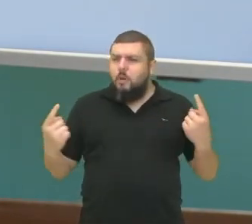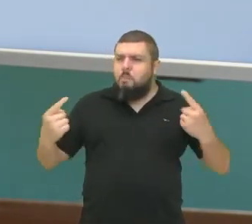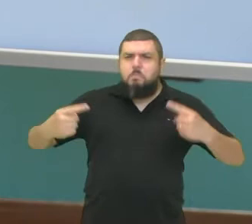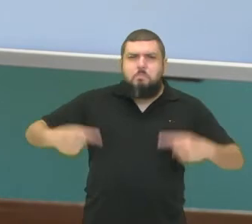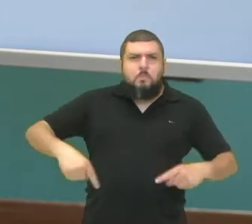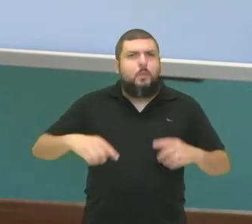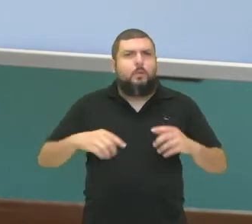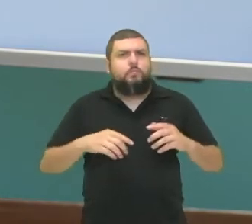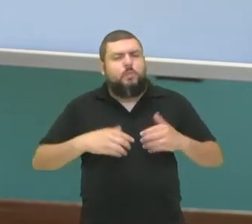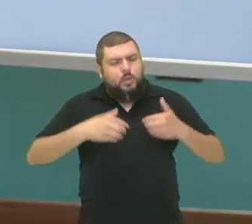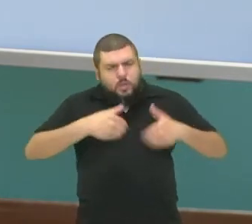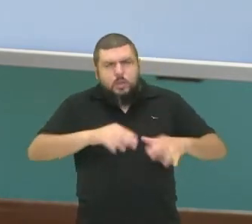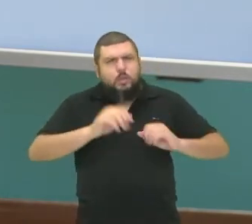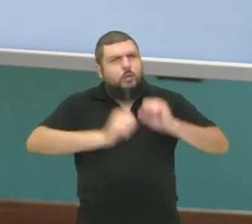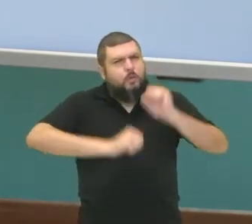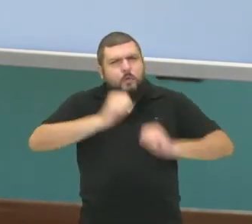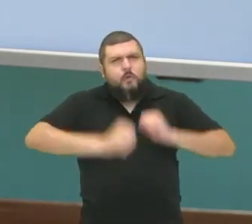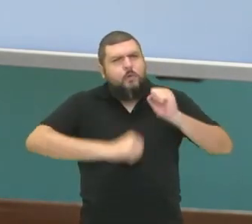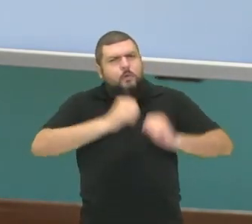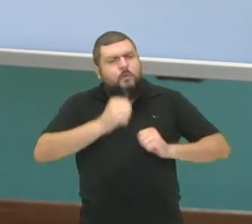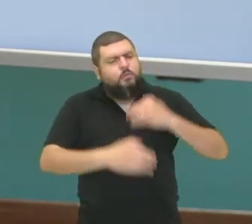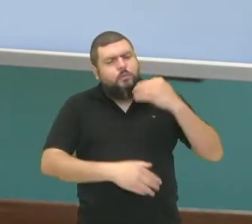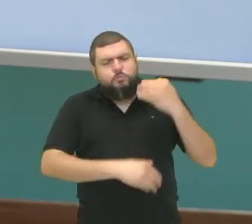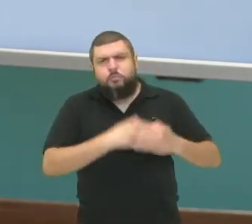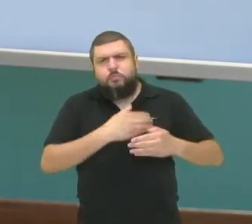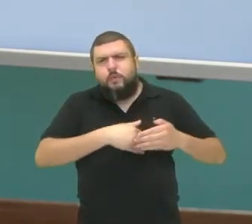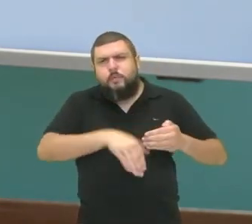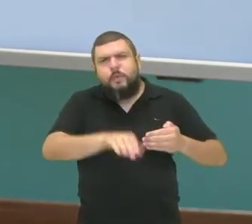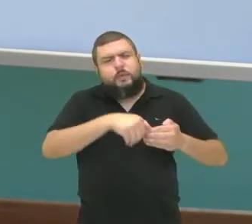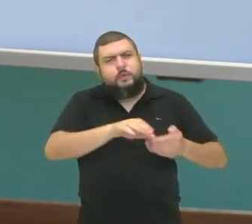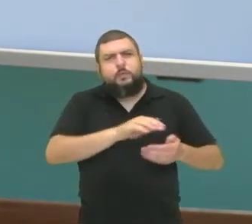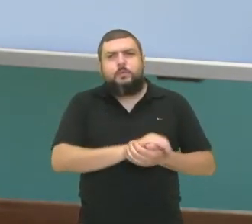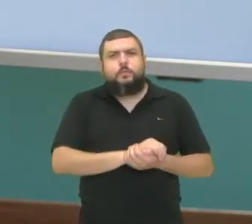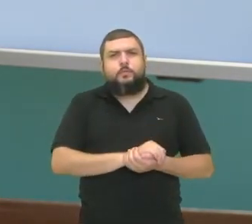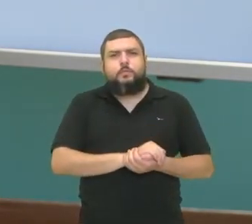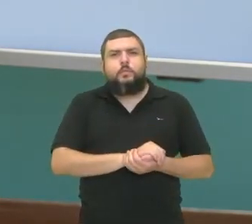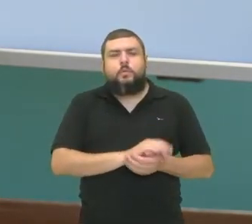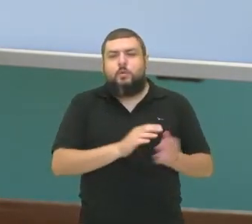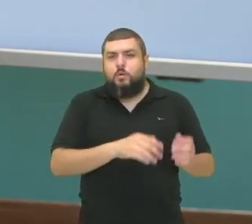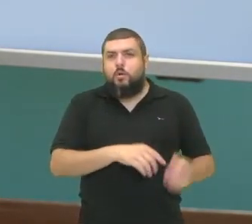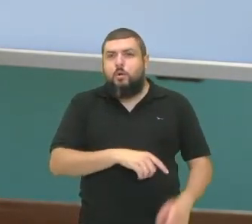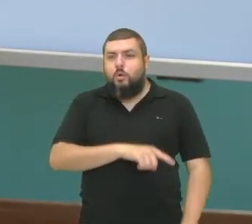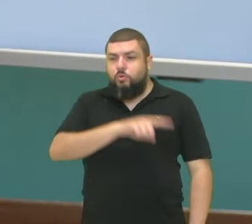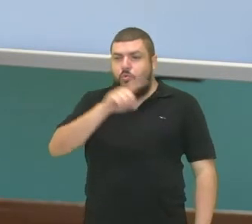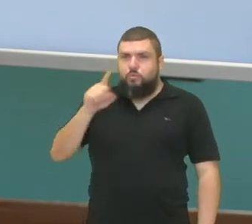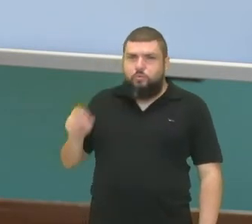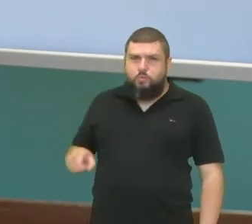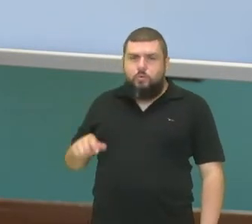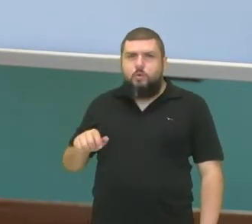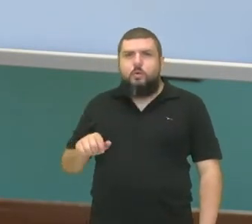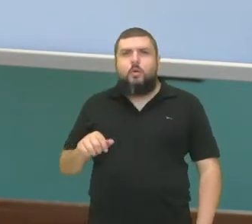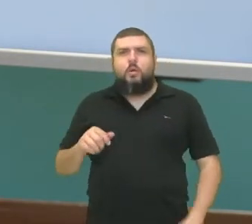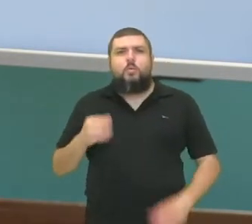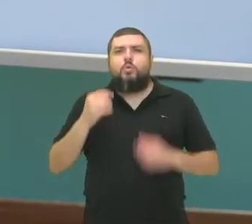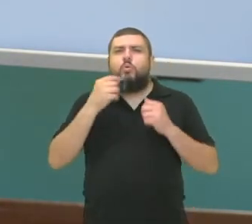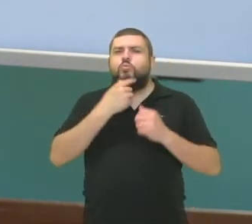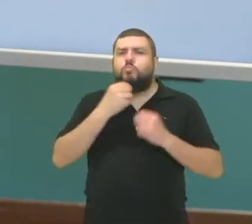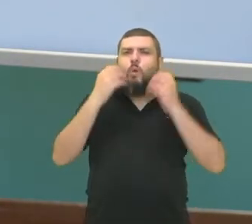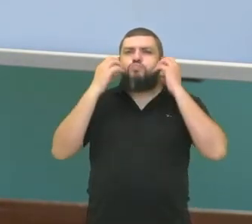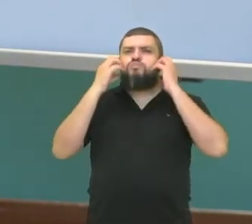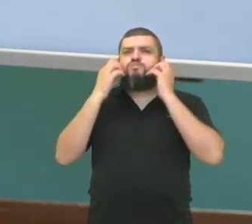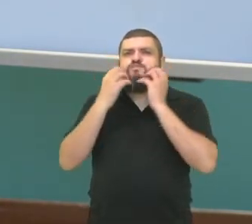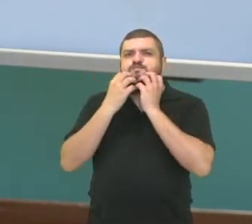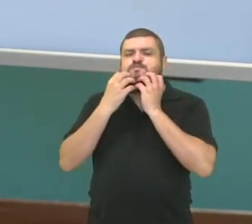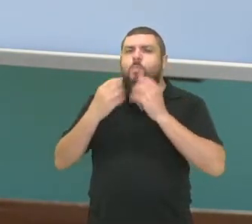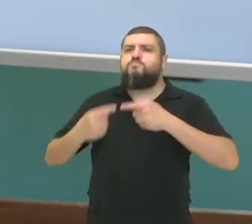de produtos e tudo mais, e aquilo se regulamentaria por si só. Enquanto aqui do lado nós temos esse barbudo aqui muito polêmico